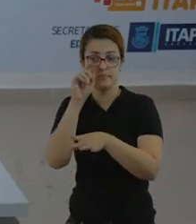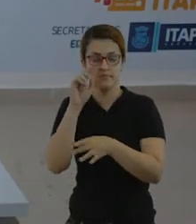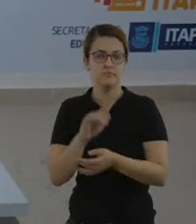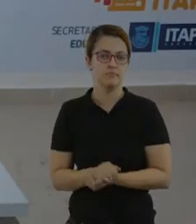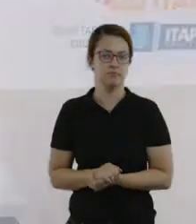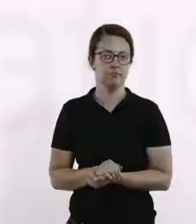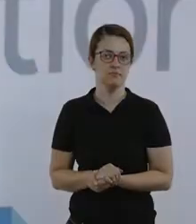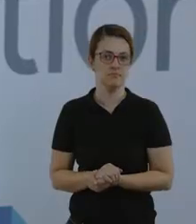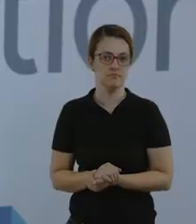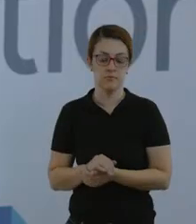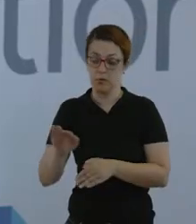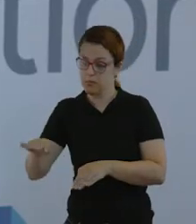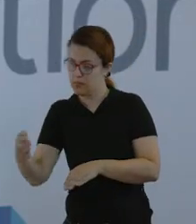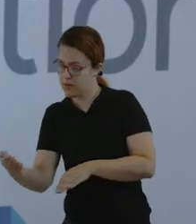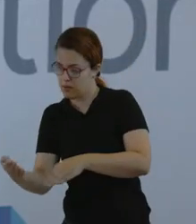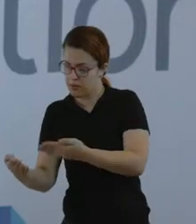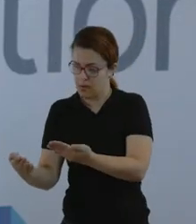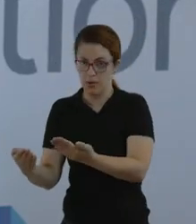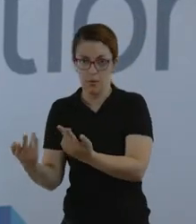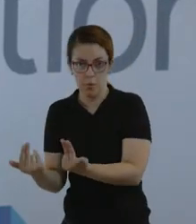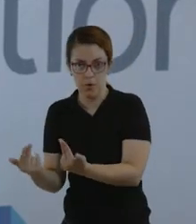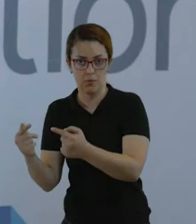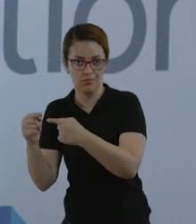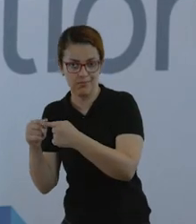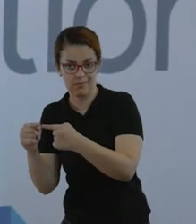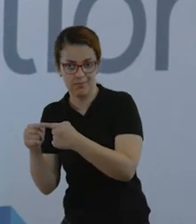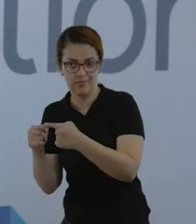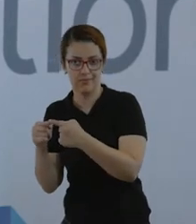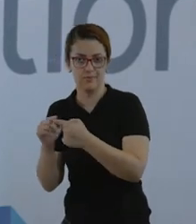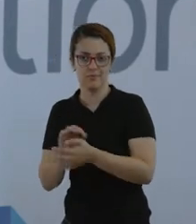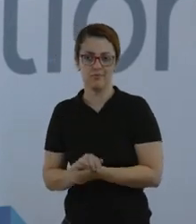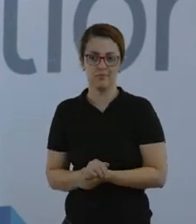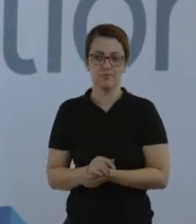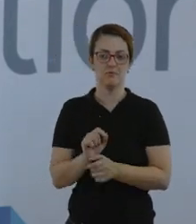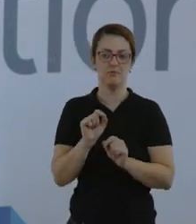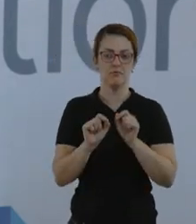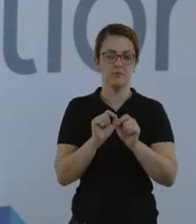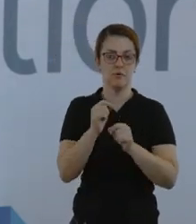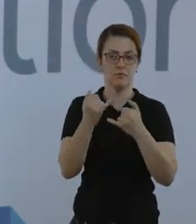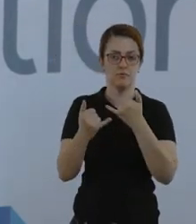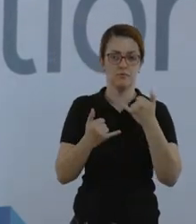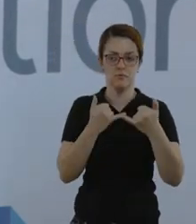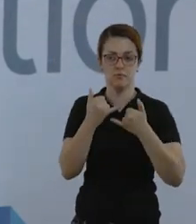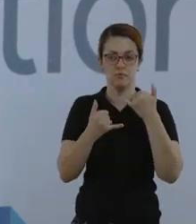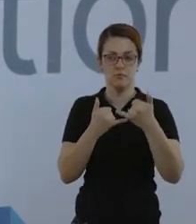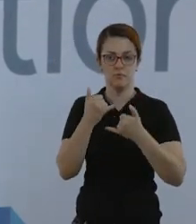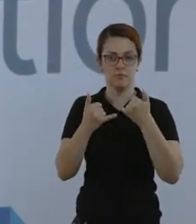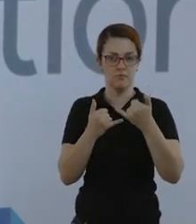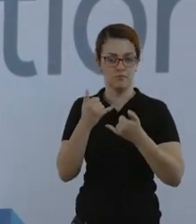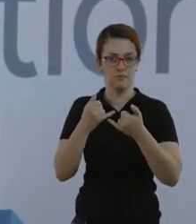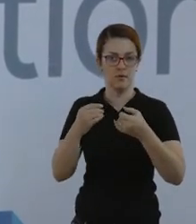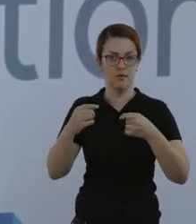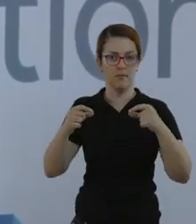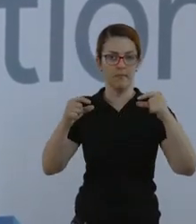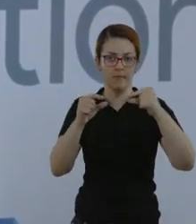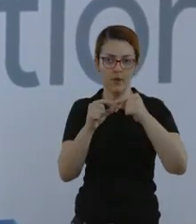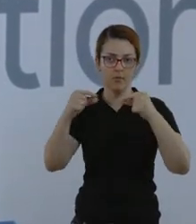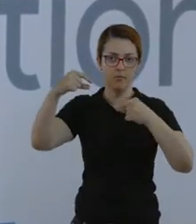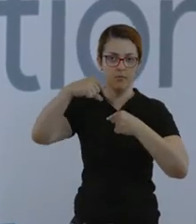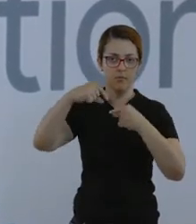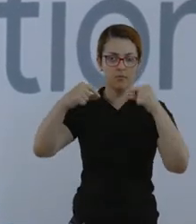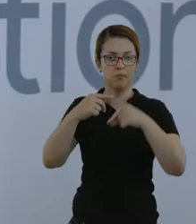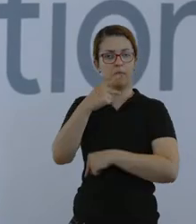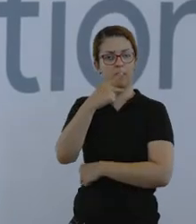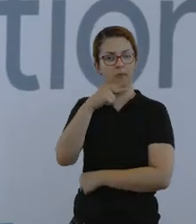dinâmica. Temos, além do memory card, temos também o puzzle. O que é puzzle? É o jogo